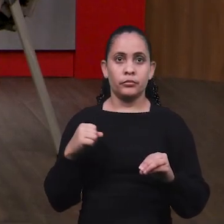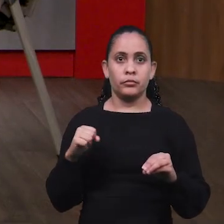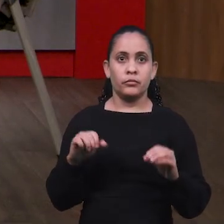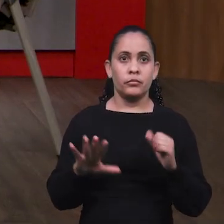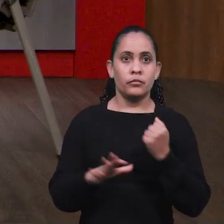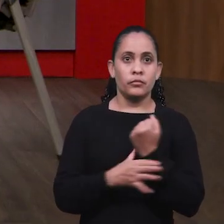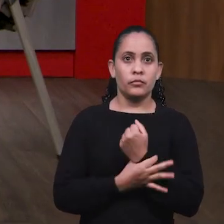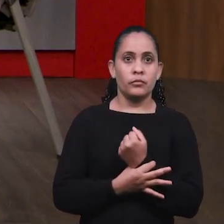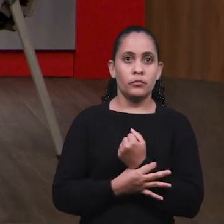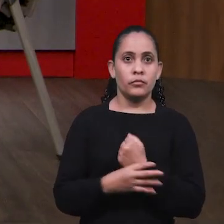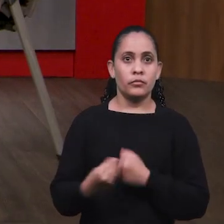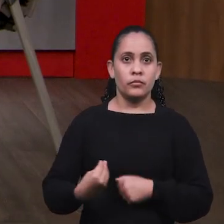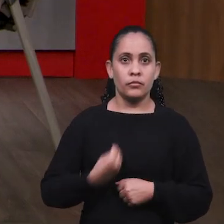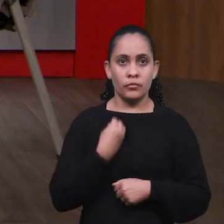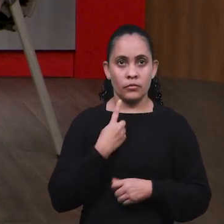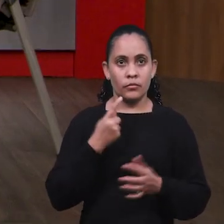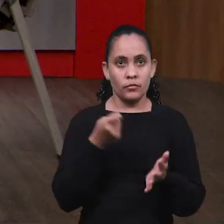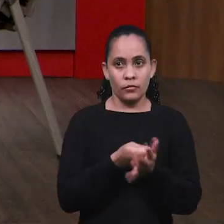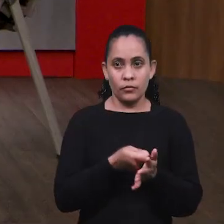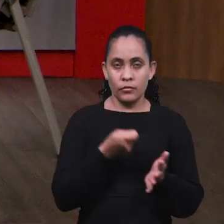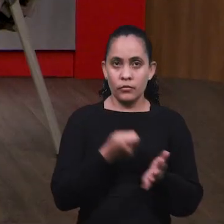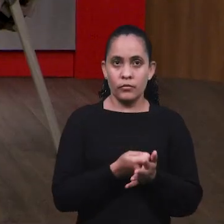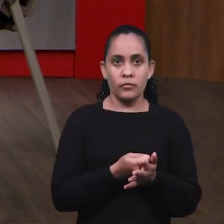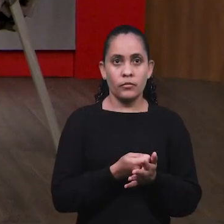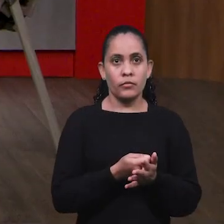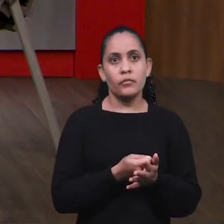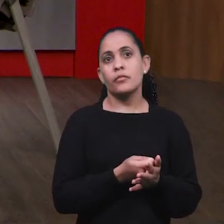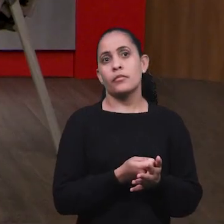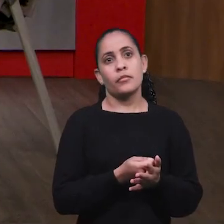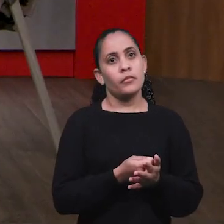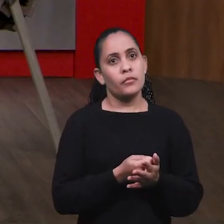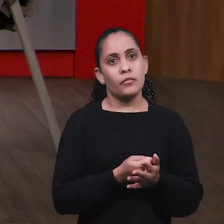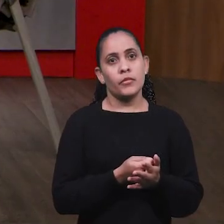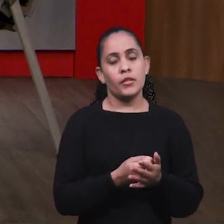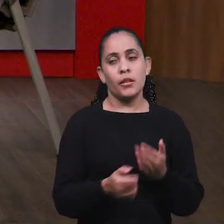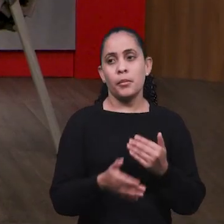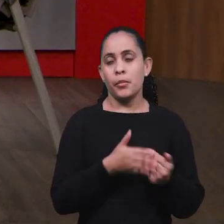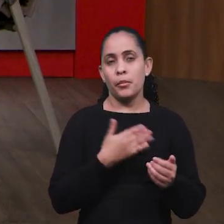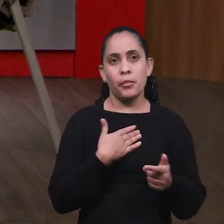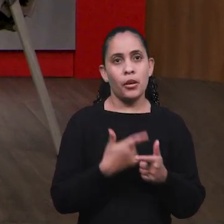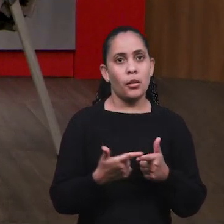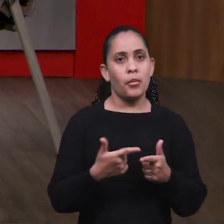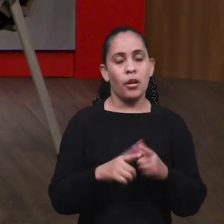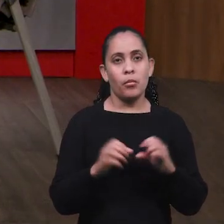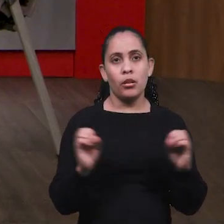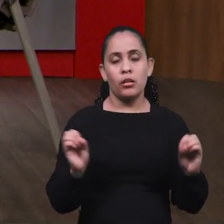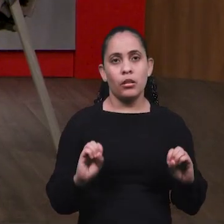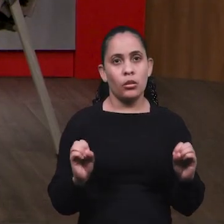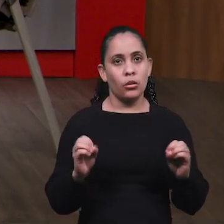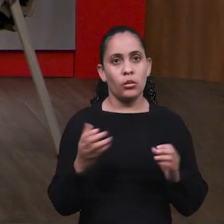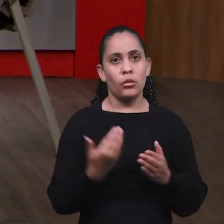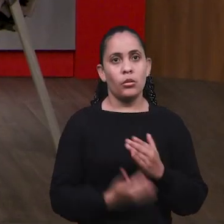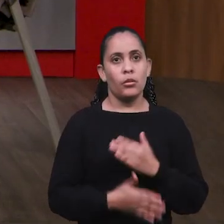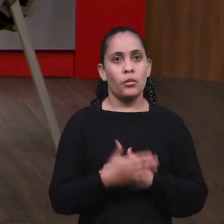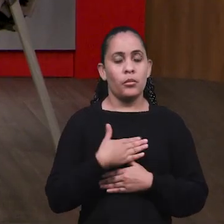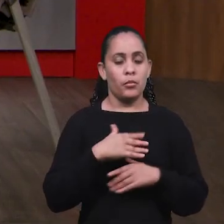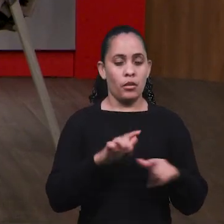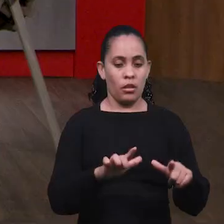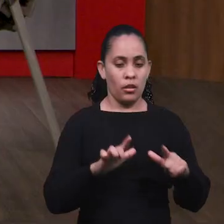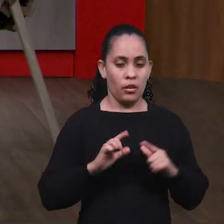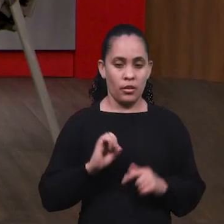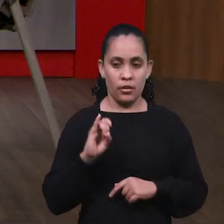seguro de vida, R$1 milhão, a família recebe essa indenização líquida, sem imposto, sem inventário, porque